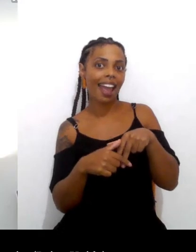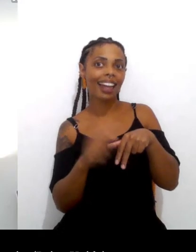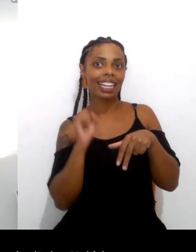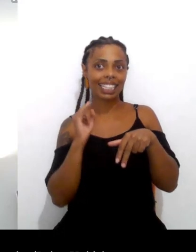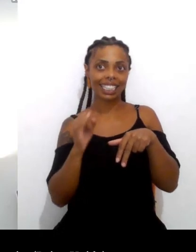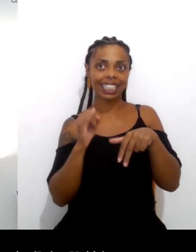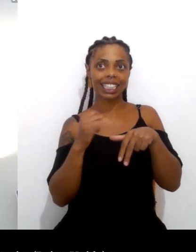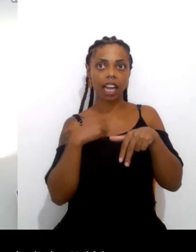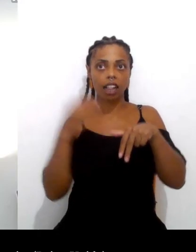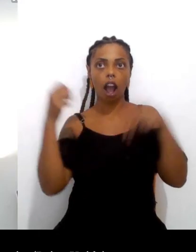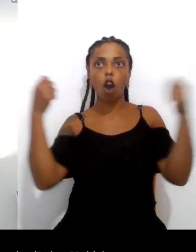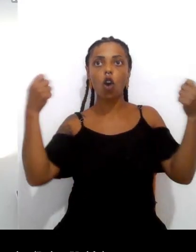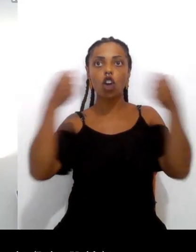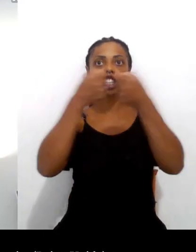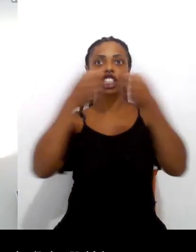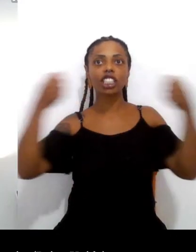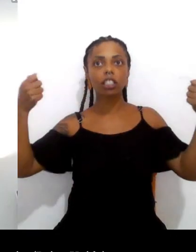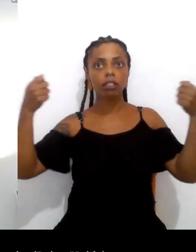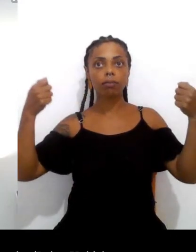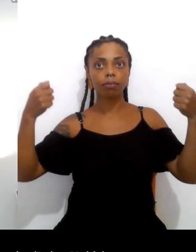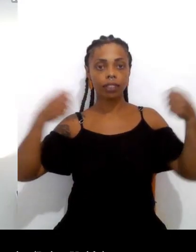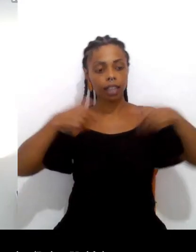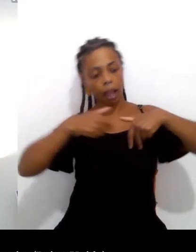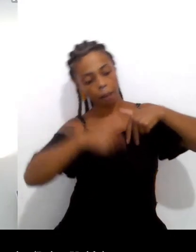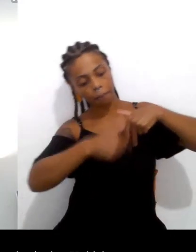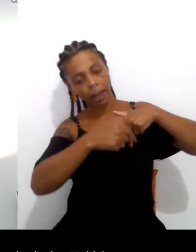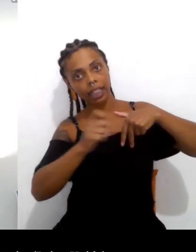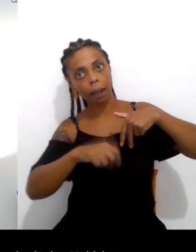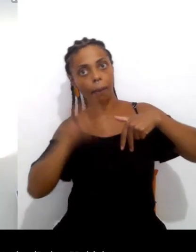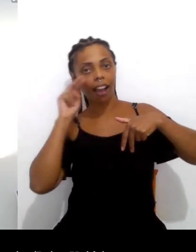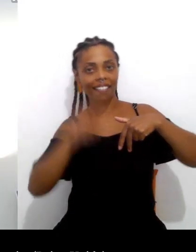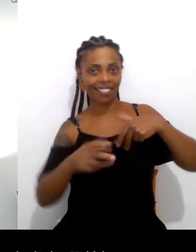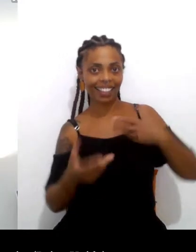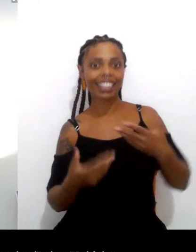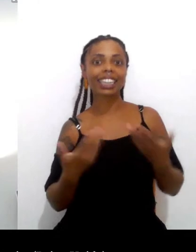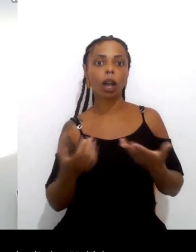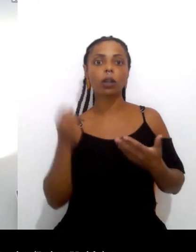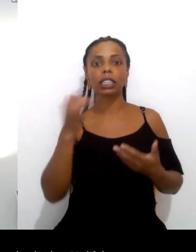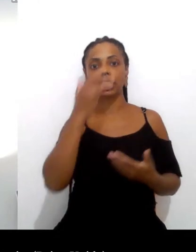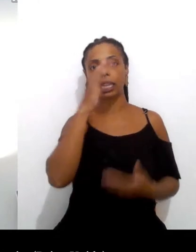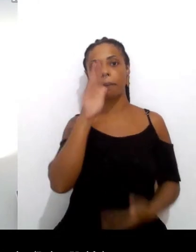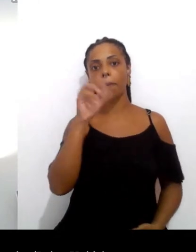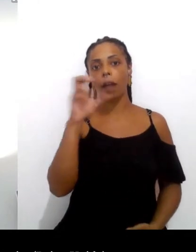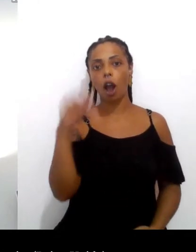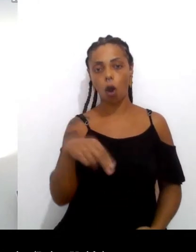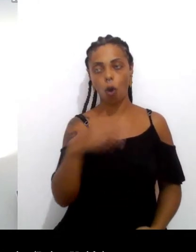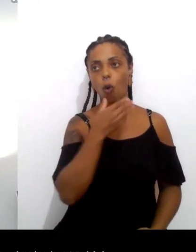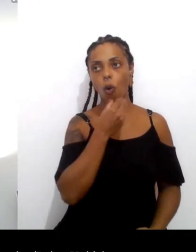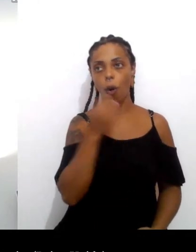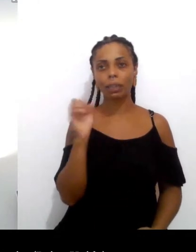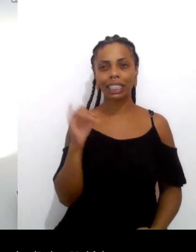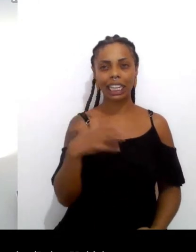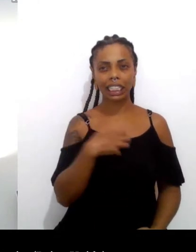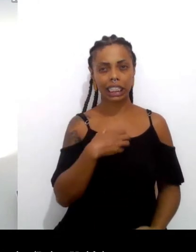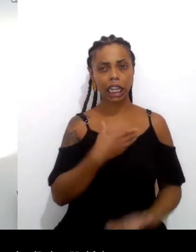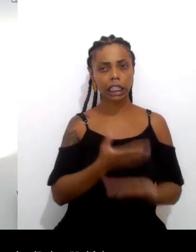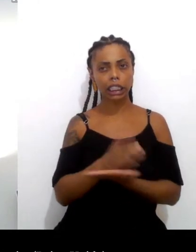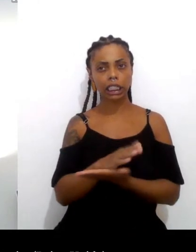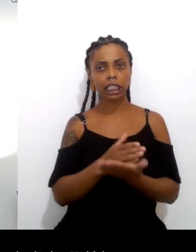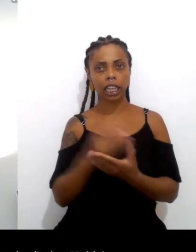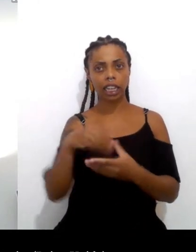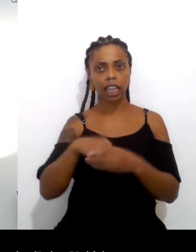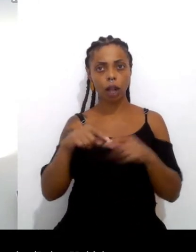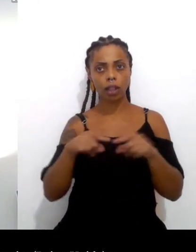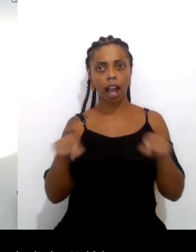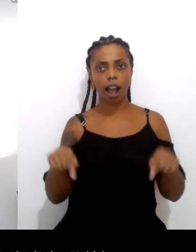a foto então se alguém como brinca se sentisse desconfortável dentro da cabine de fato